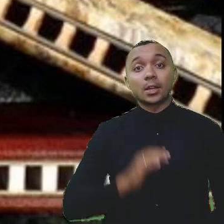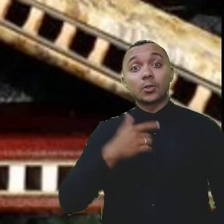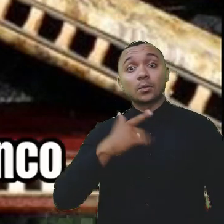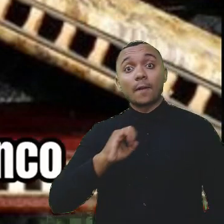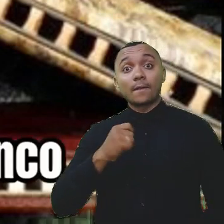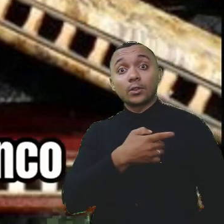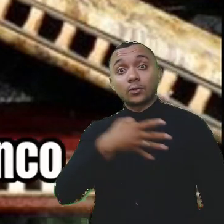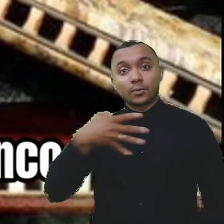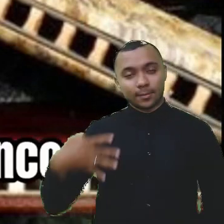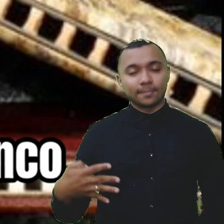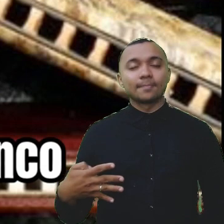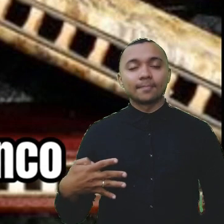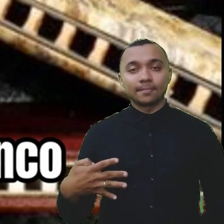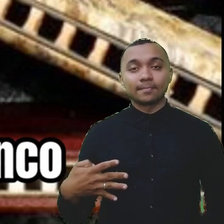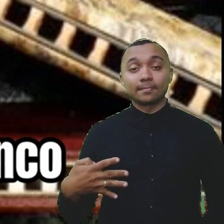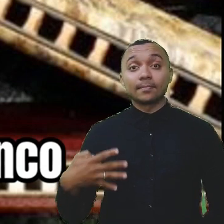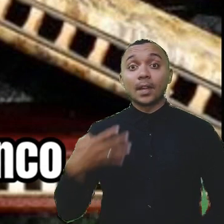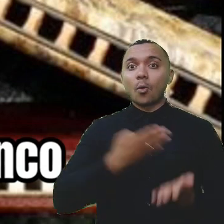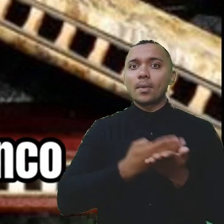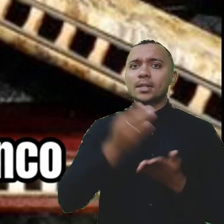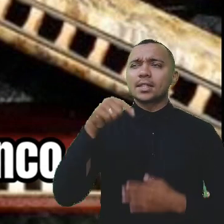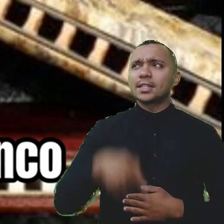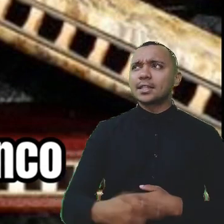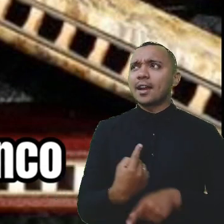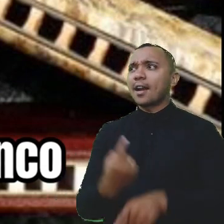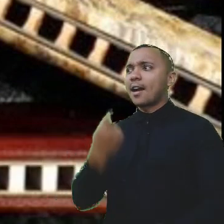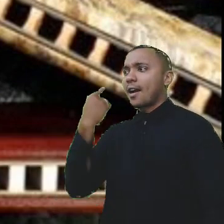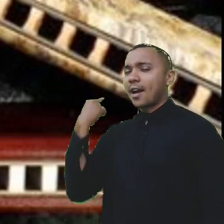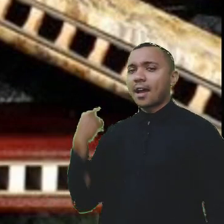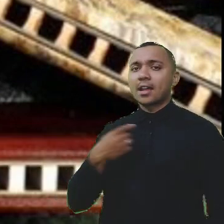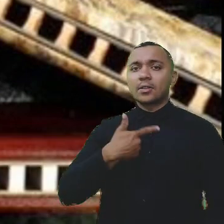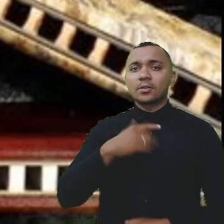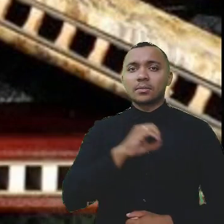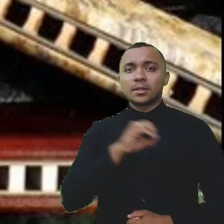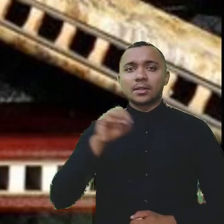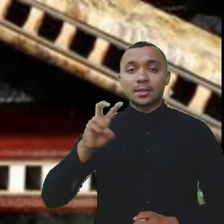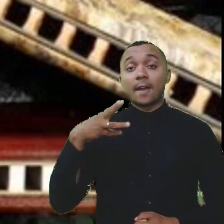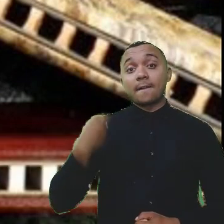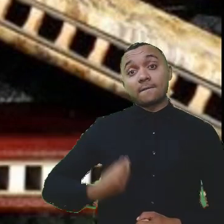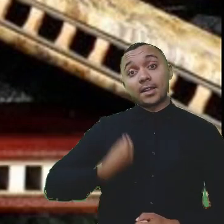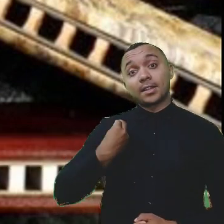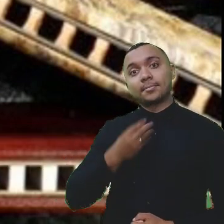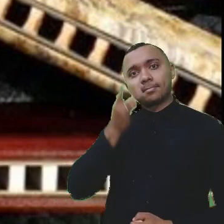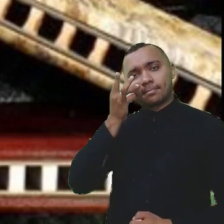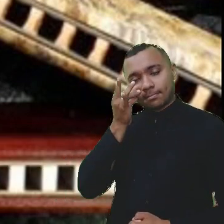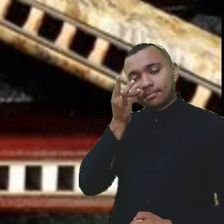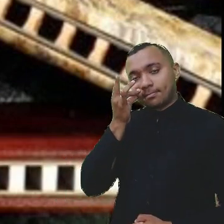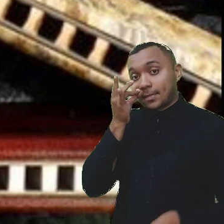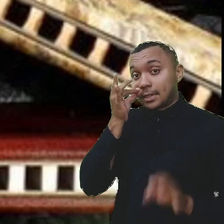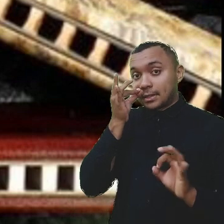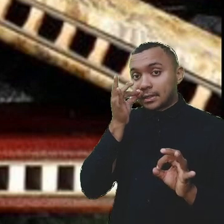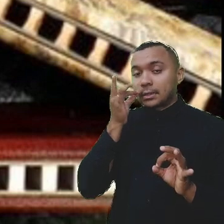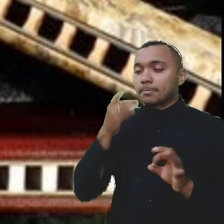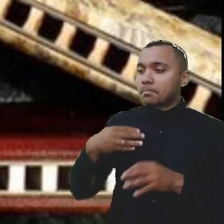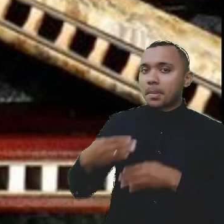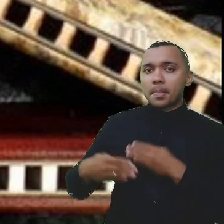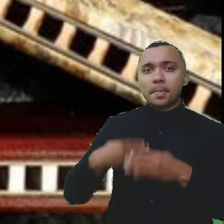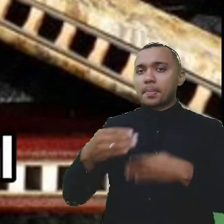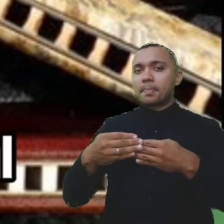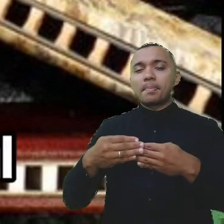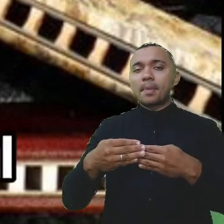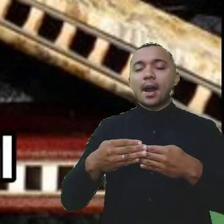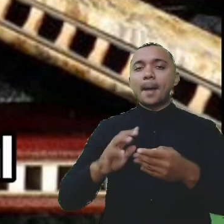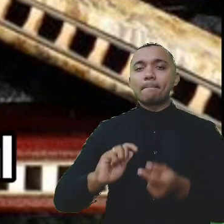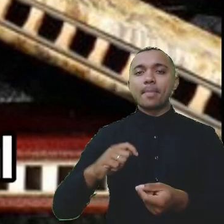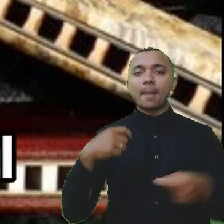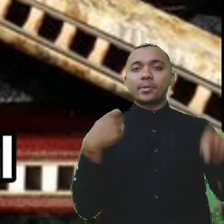2024 de um evento que se iniciou em 2005 presencialmente, veio evoluindo, mudando de formato